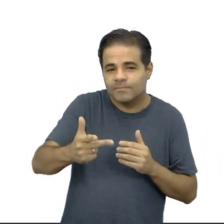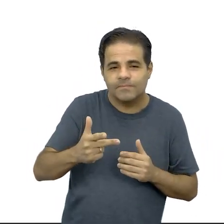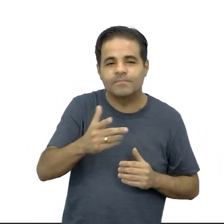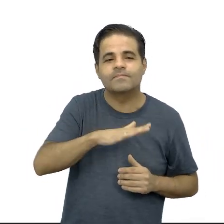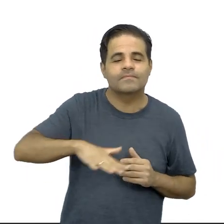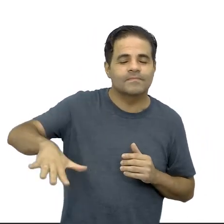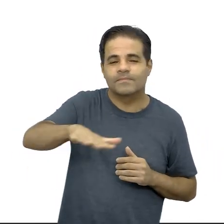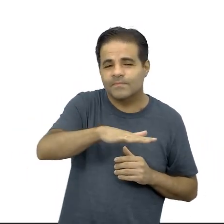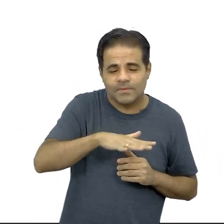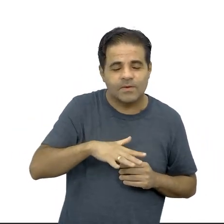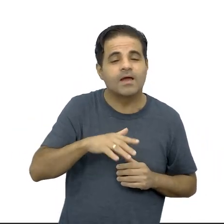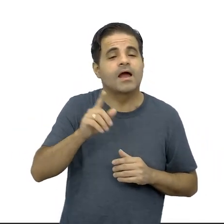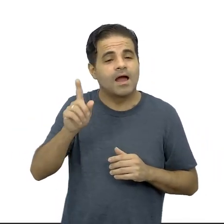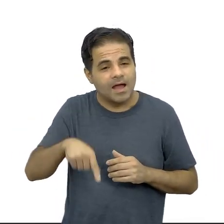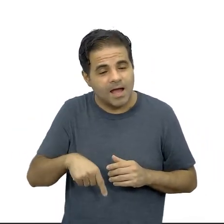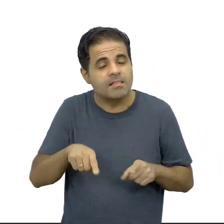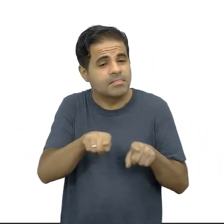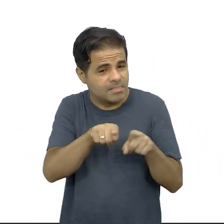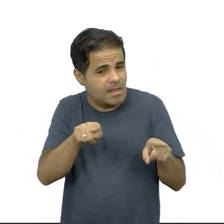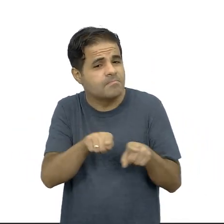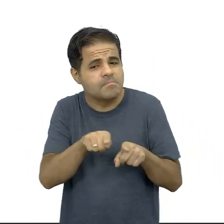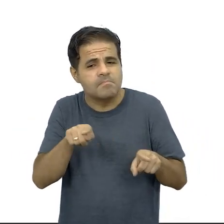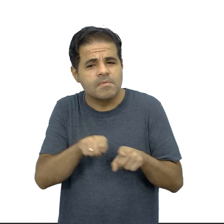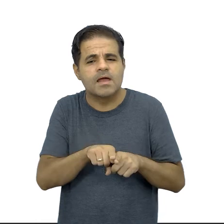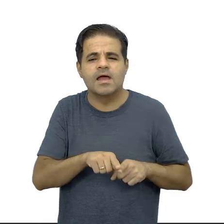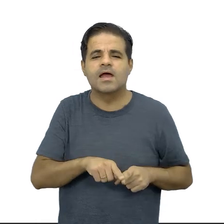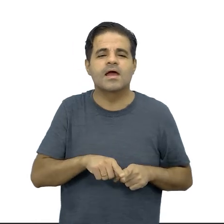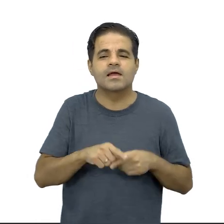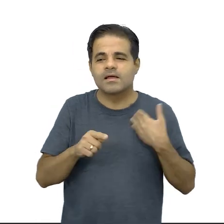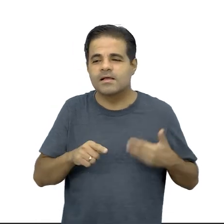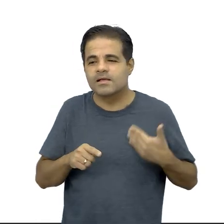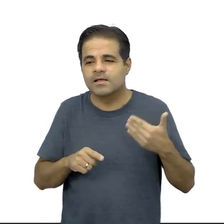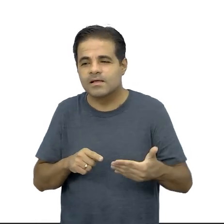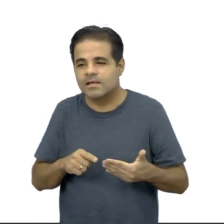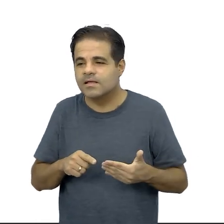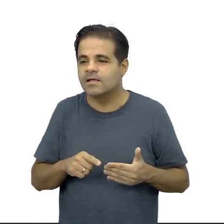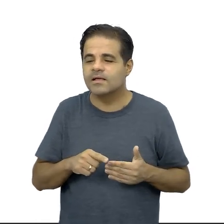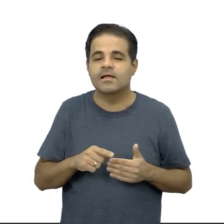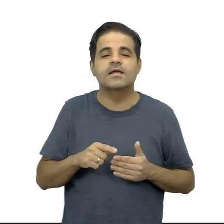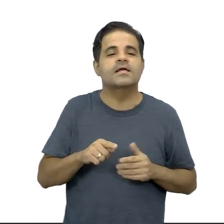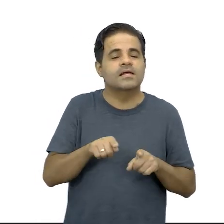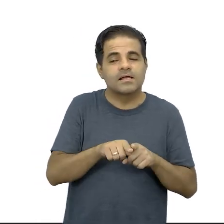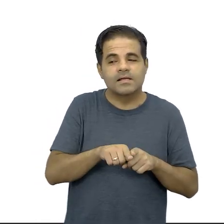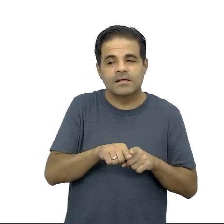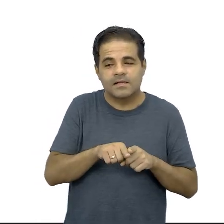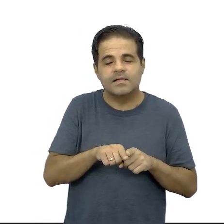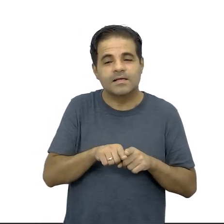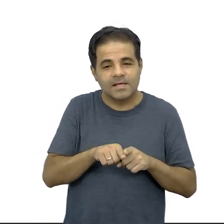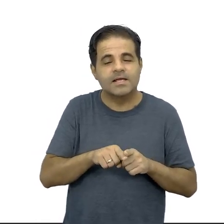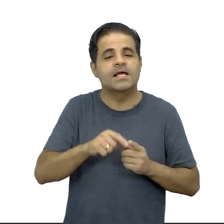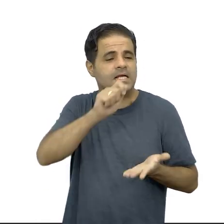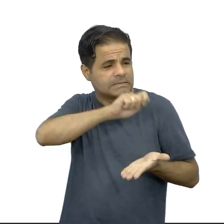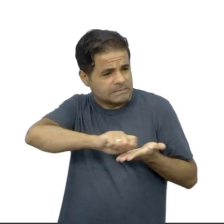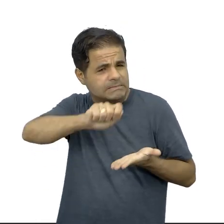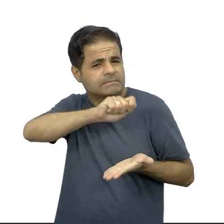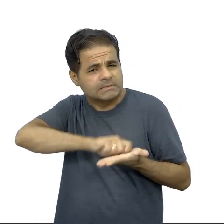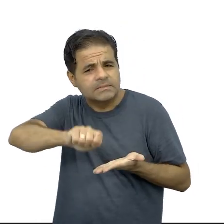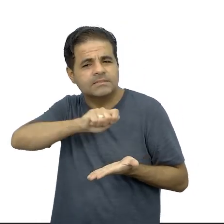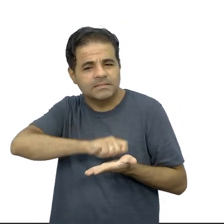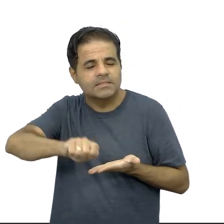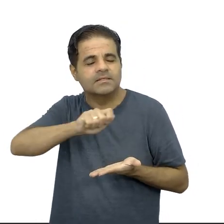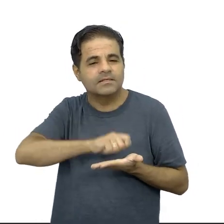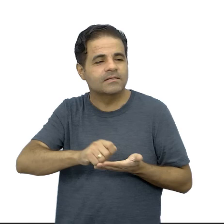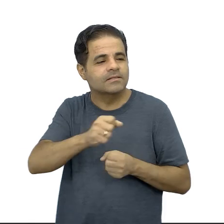novas espécies, bem como também revisar as normas utilizadas para a escrita de nomes